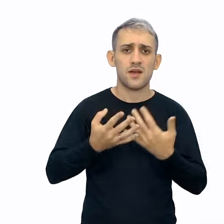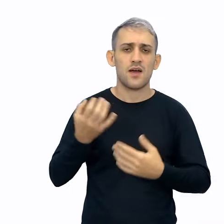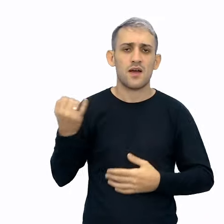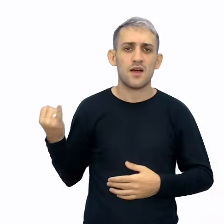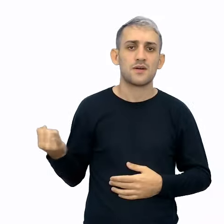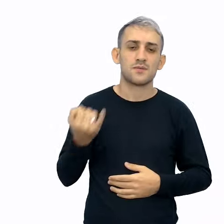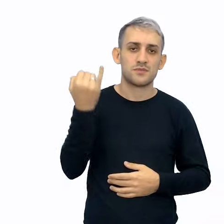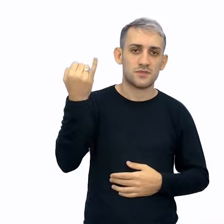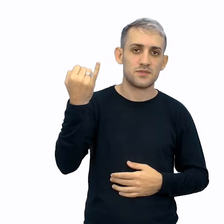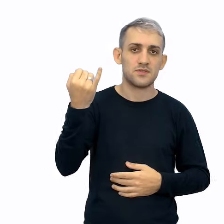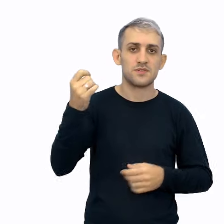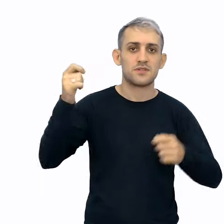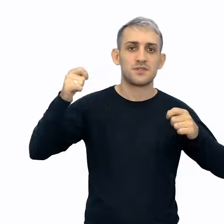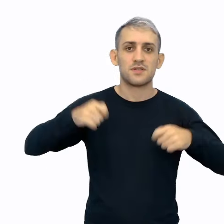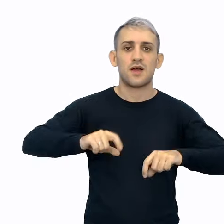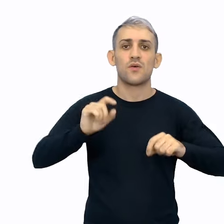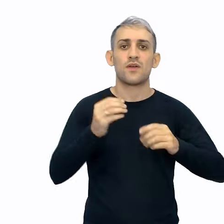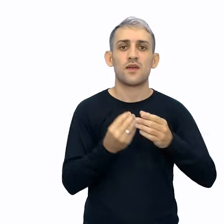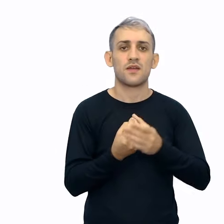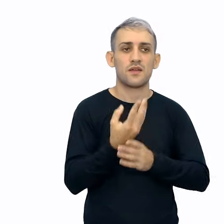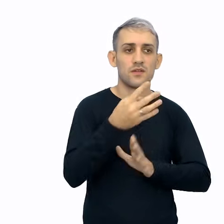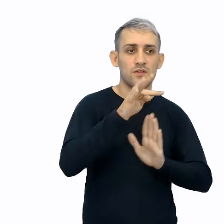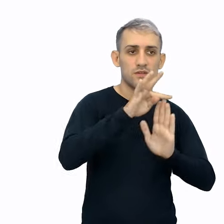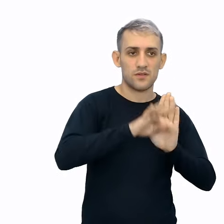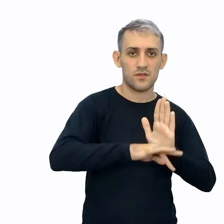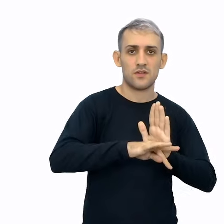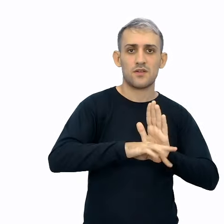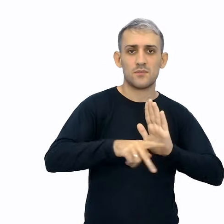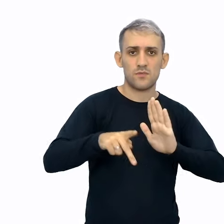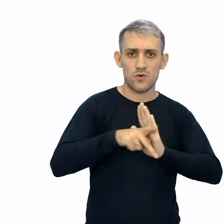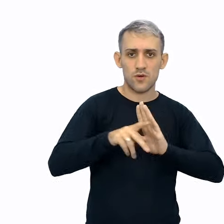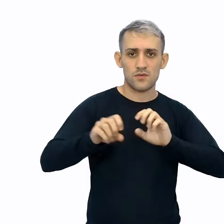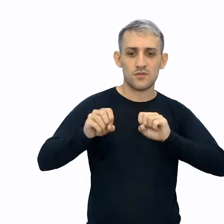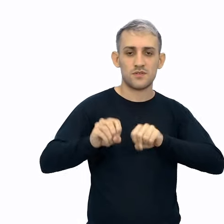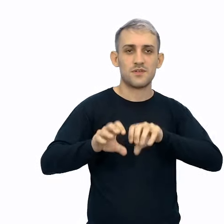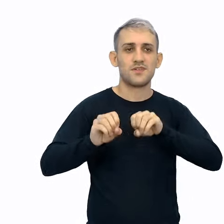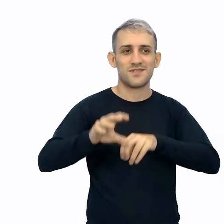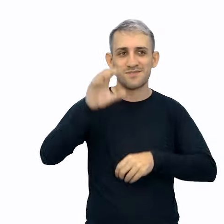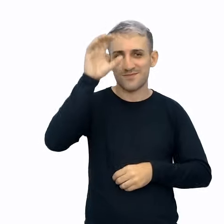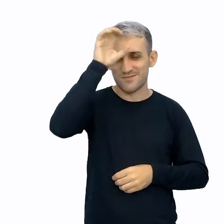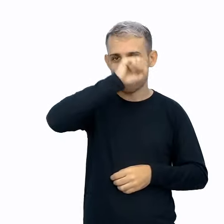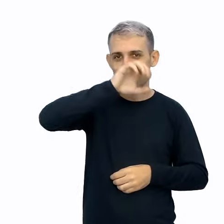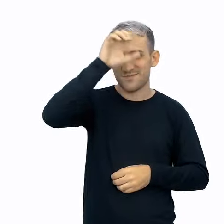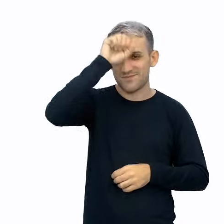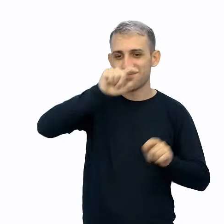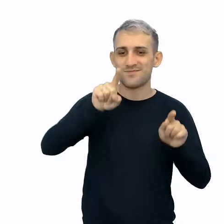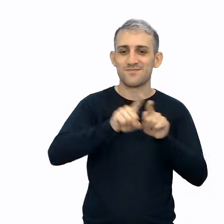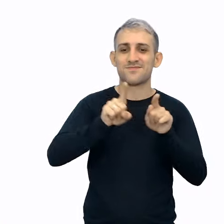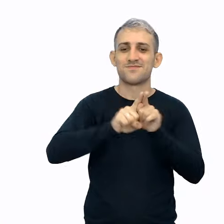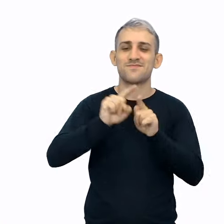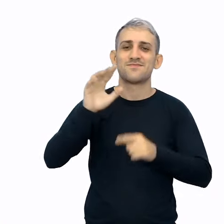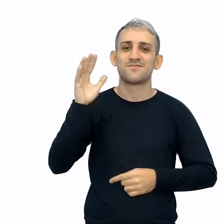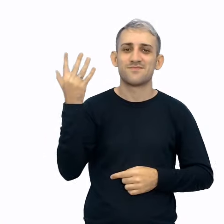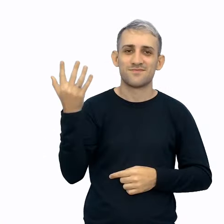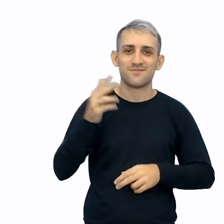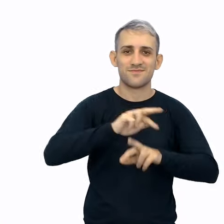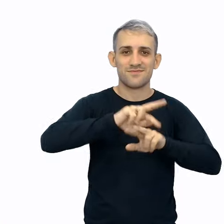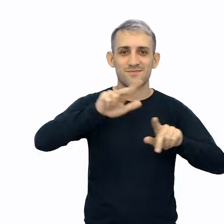para que essa produção textual no ensino e na aprendizagem aconteça nos variados